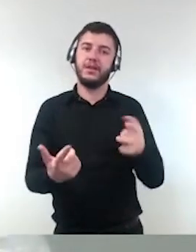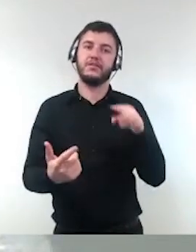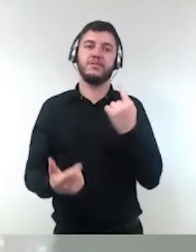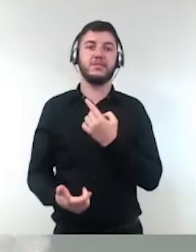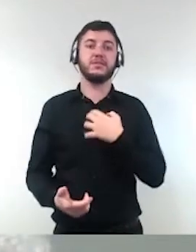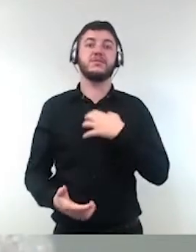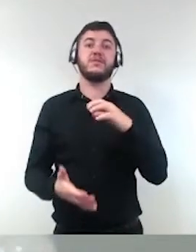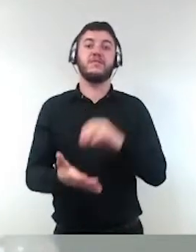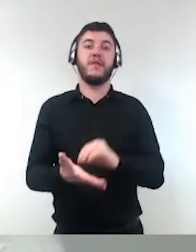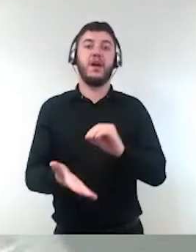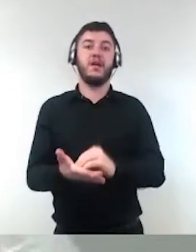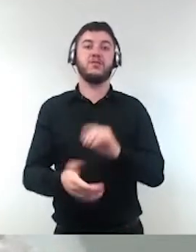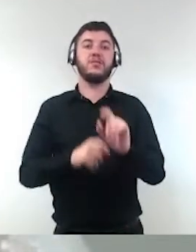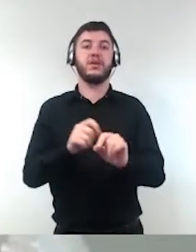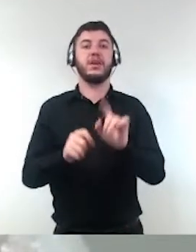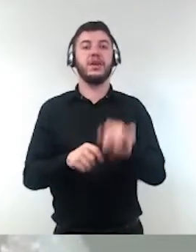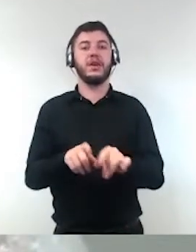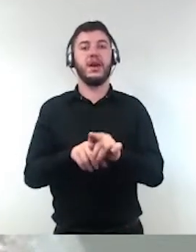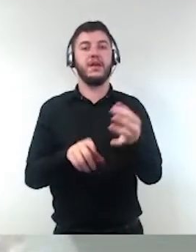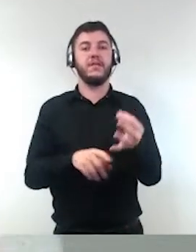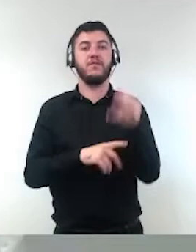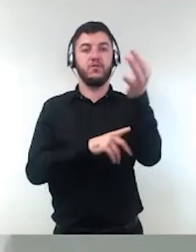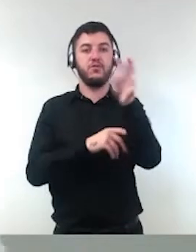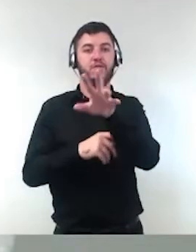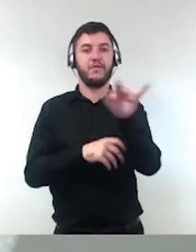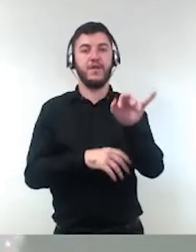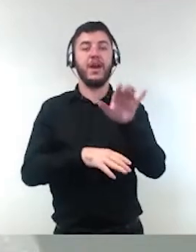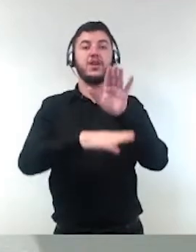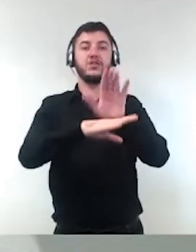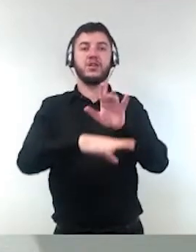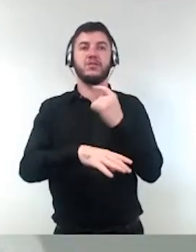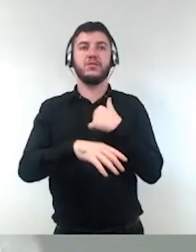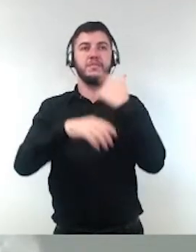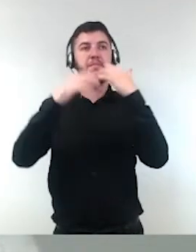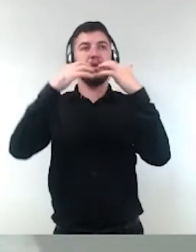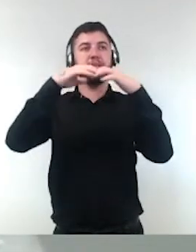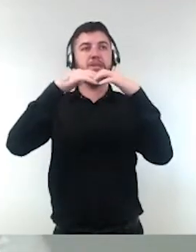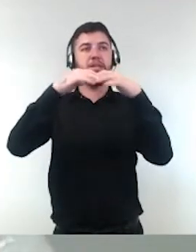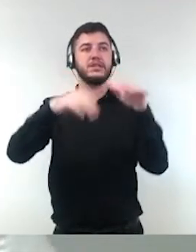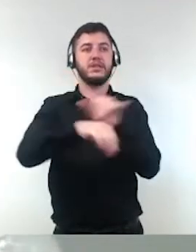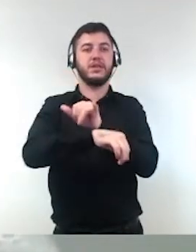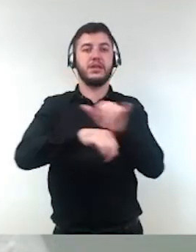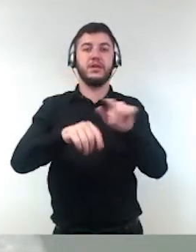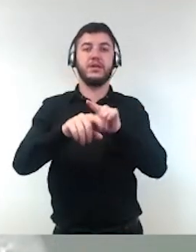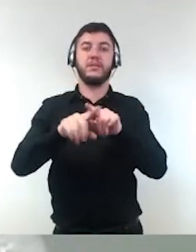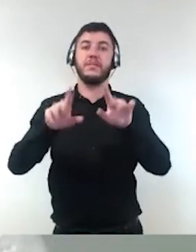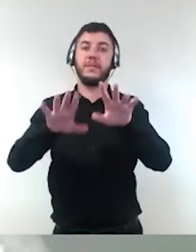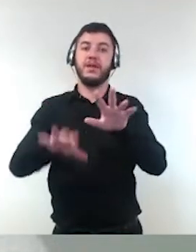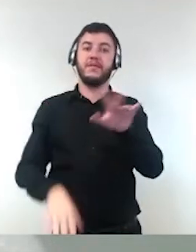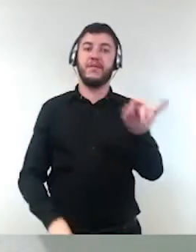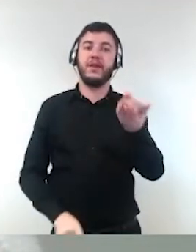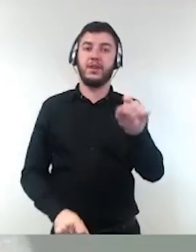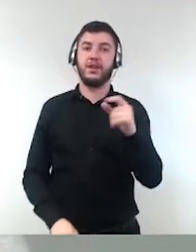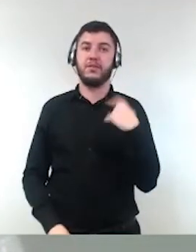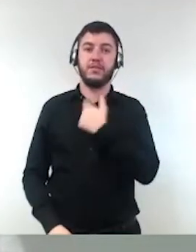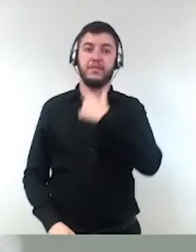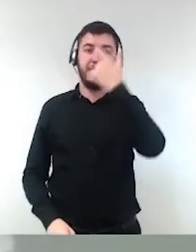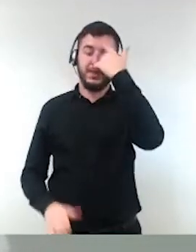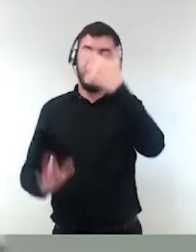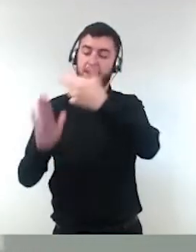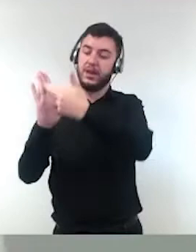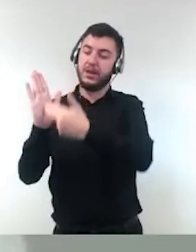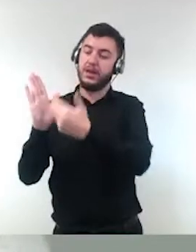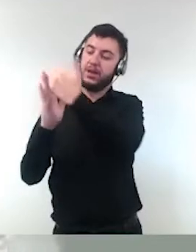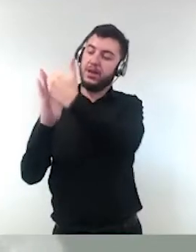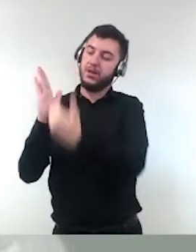falta? E acho que é um legado para o futuro. Será importante, em algum momento, nós termos uma regulamentação